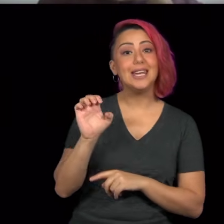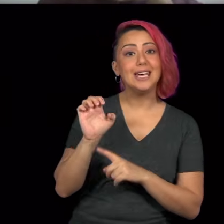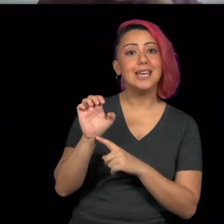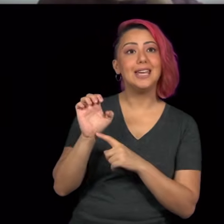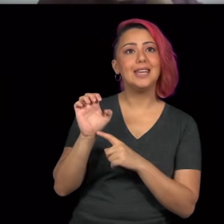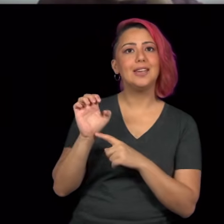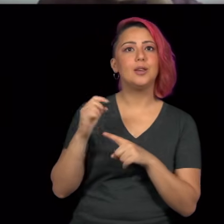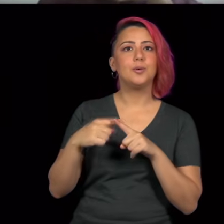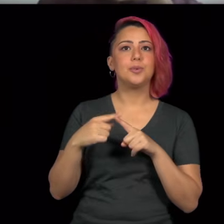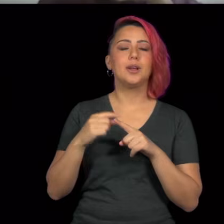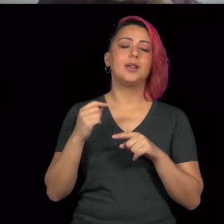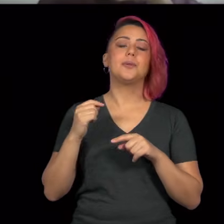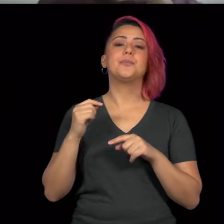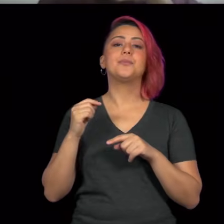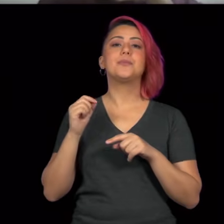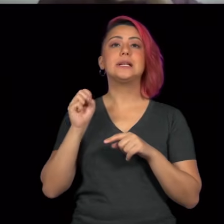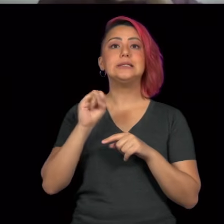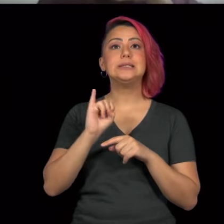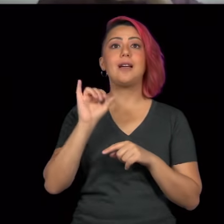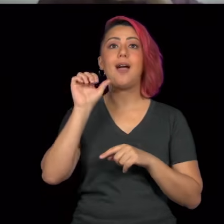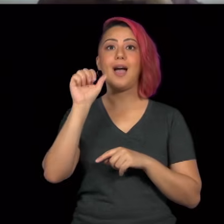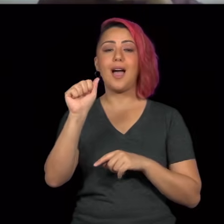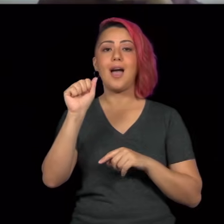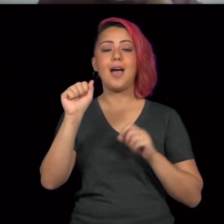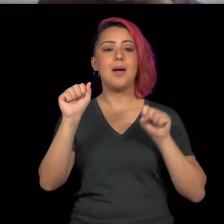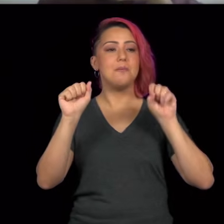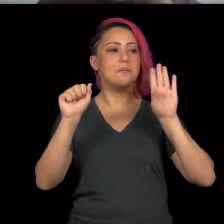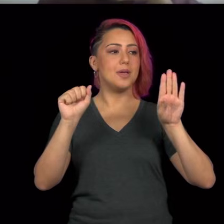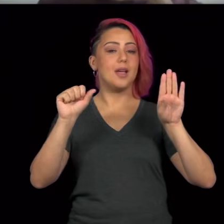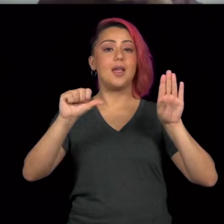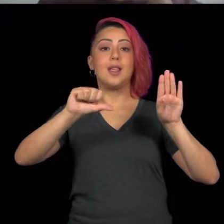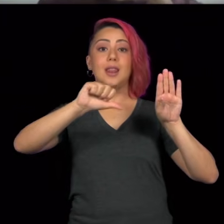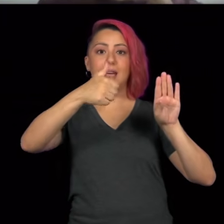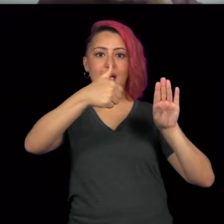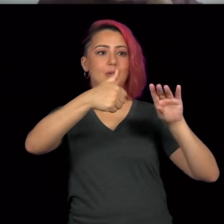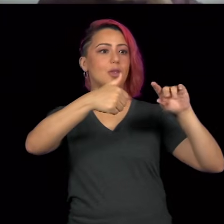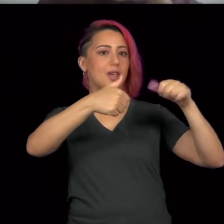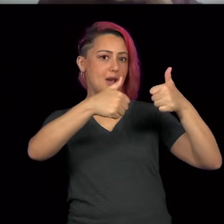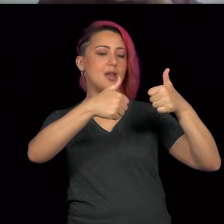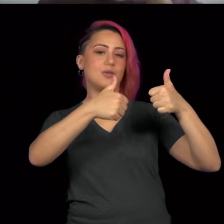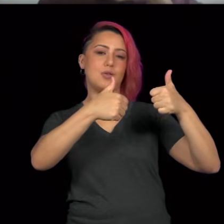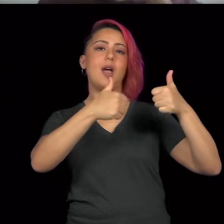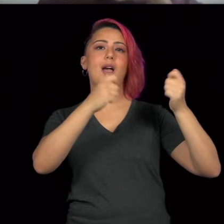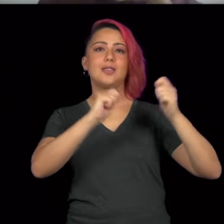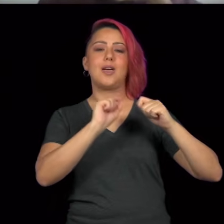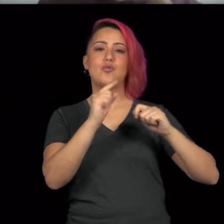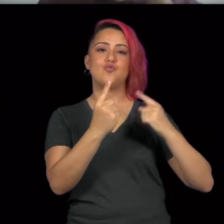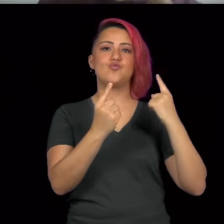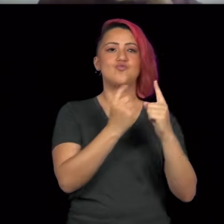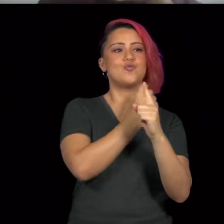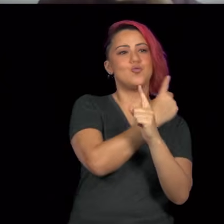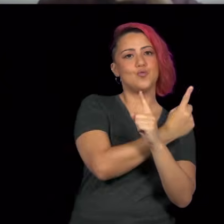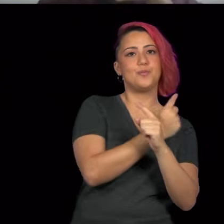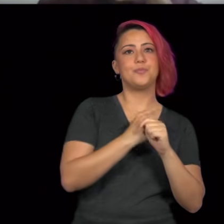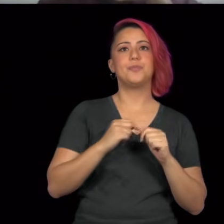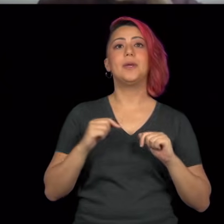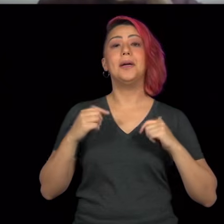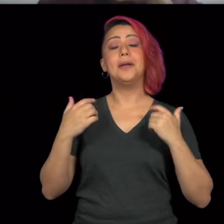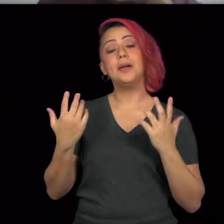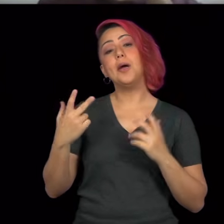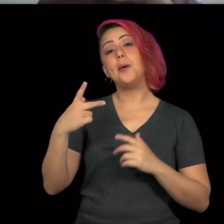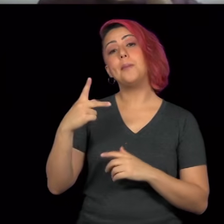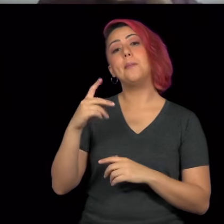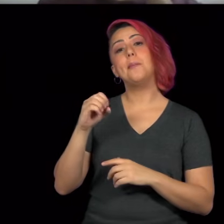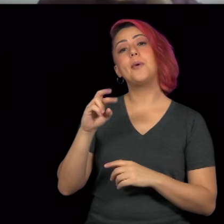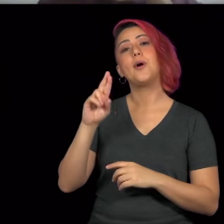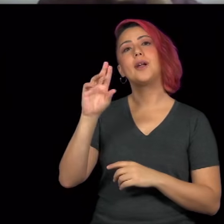verdade quando A e B estiverem ligados. Então, nós temos o conceito da porta lógica E para